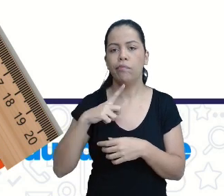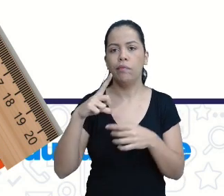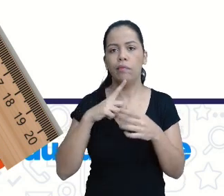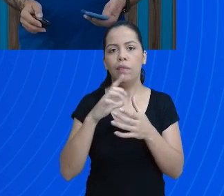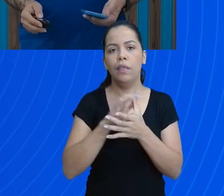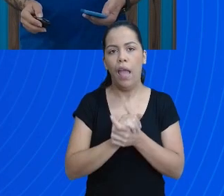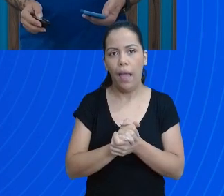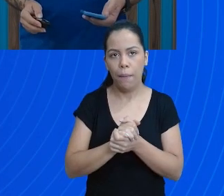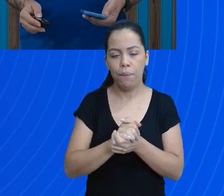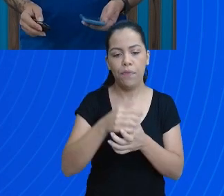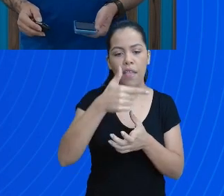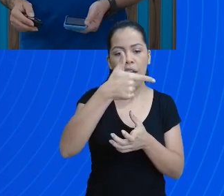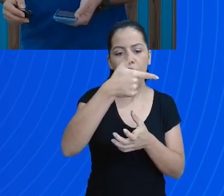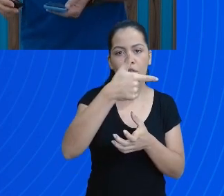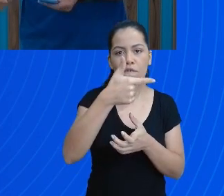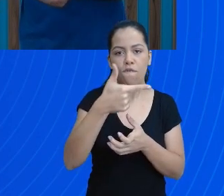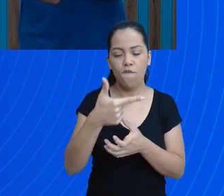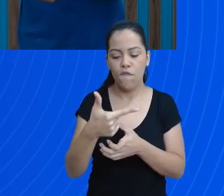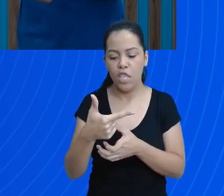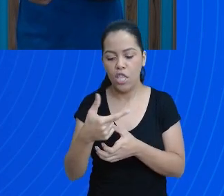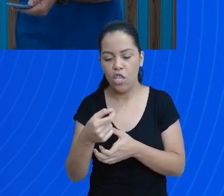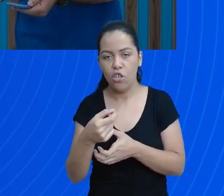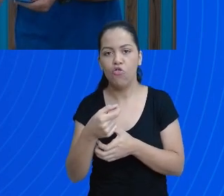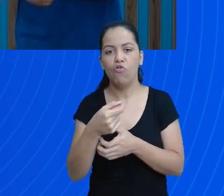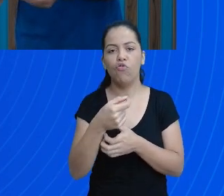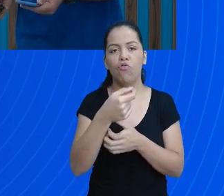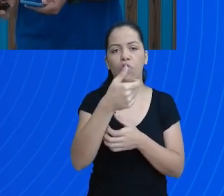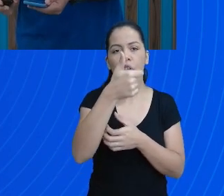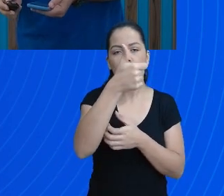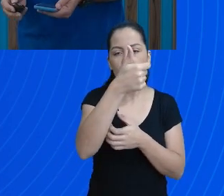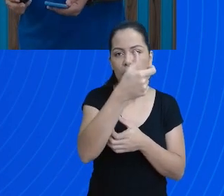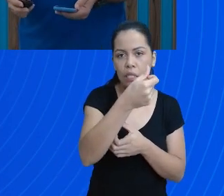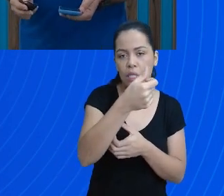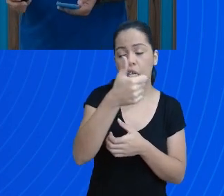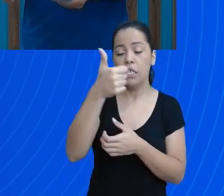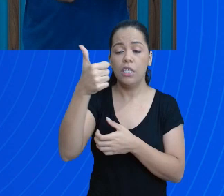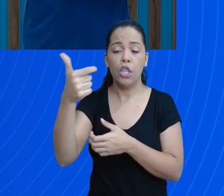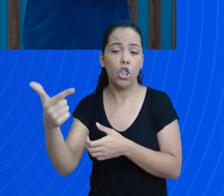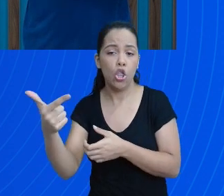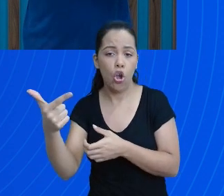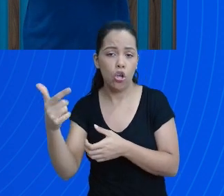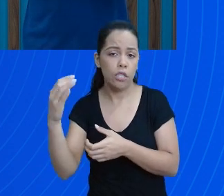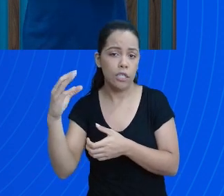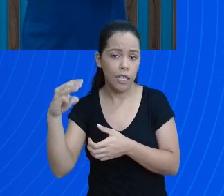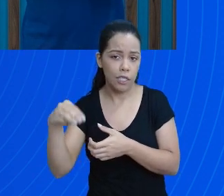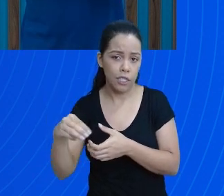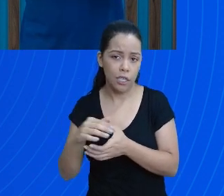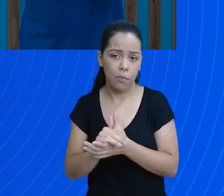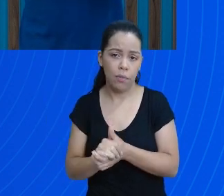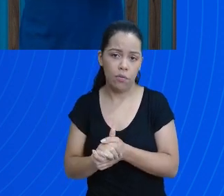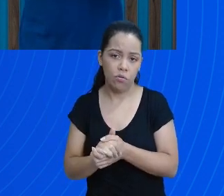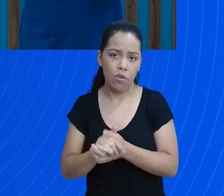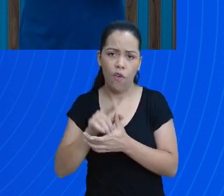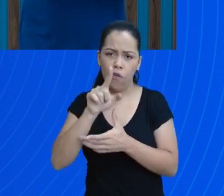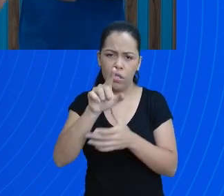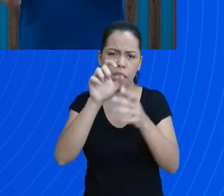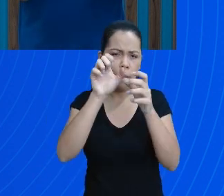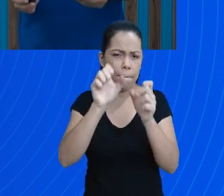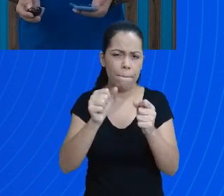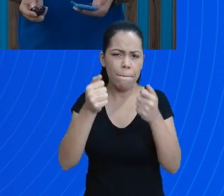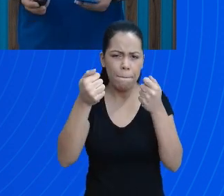centímetros e 12 centímetros. Quando você construir o seu, não necessariamente precisa ser do tamanho que eu coloquei aí, tá